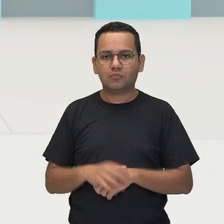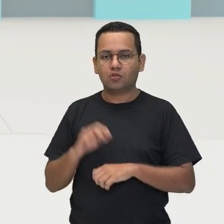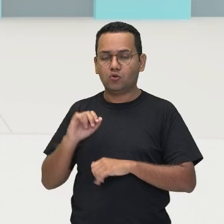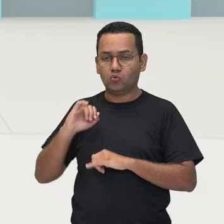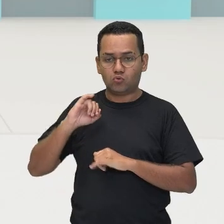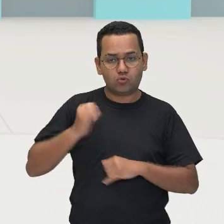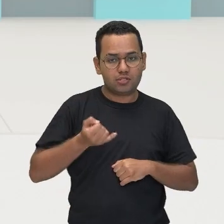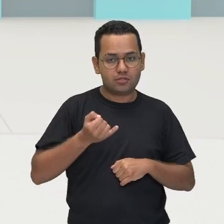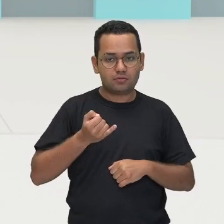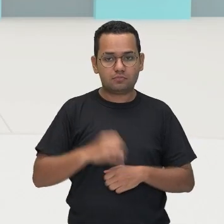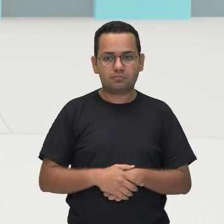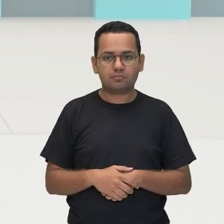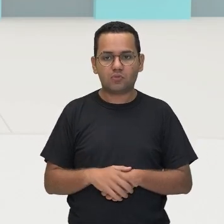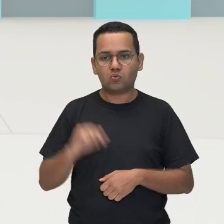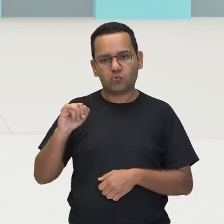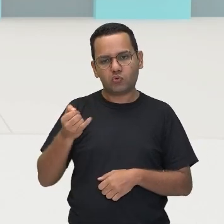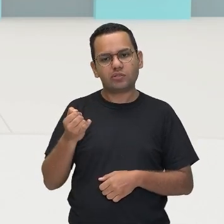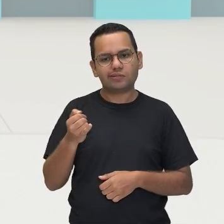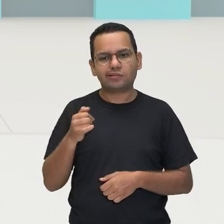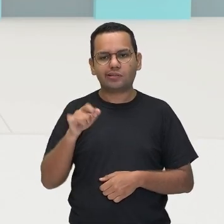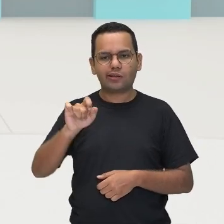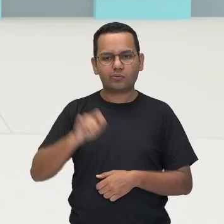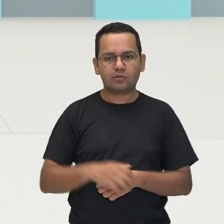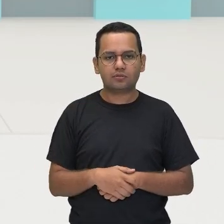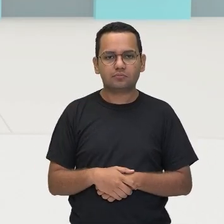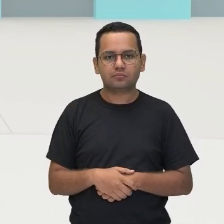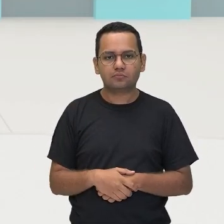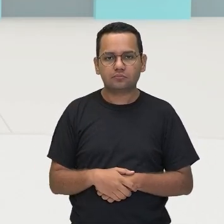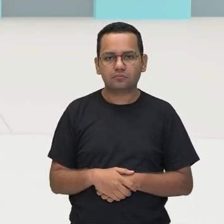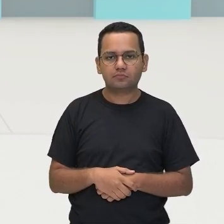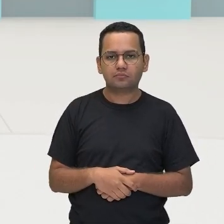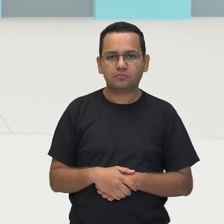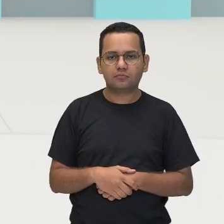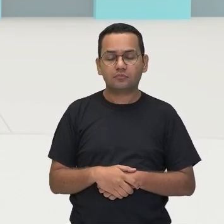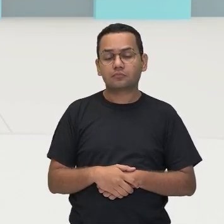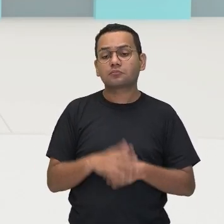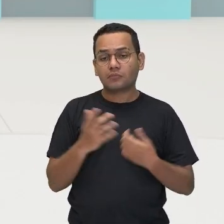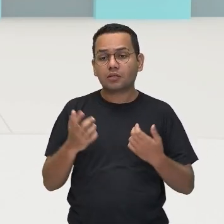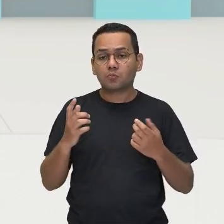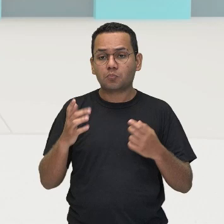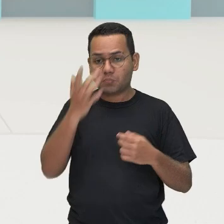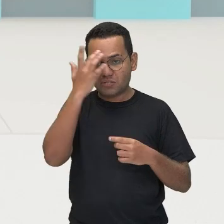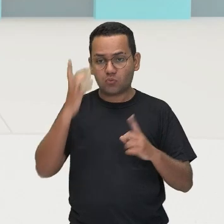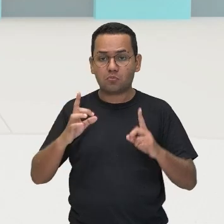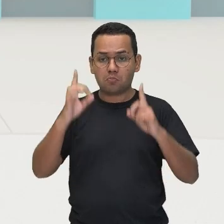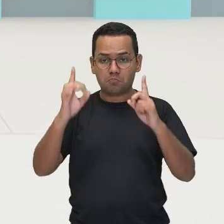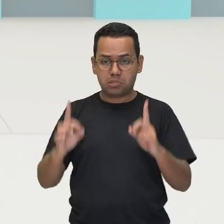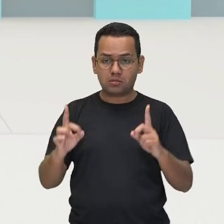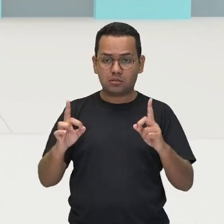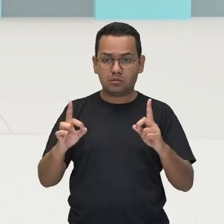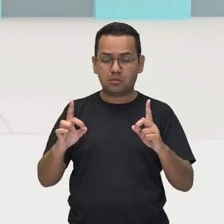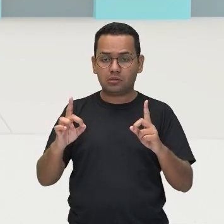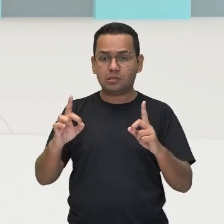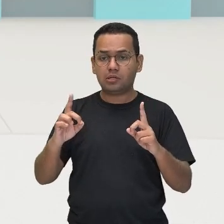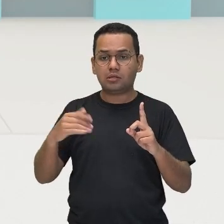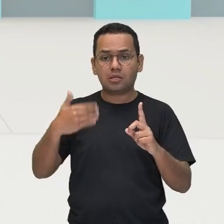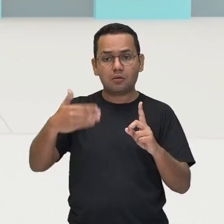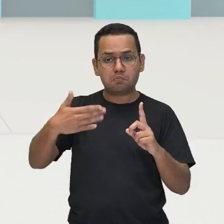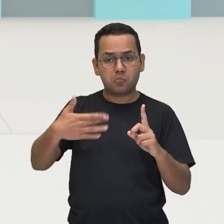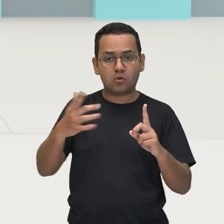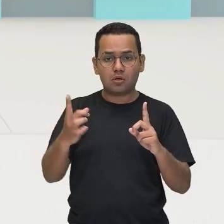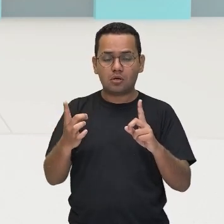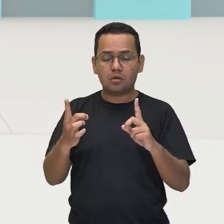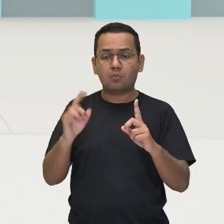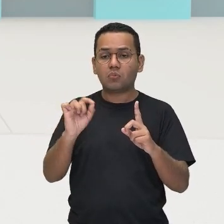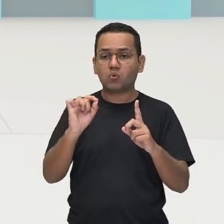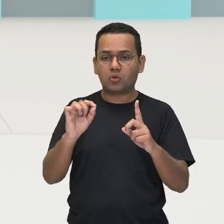essa luta ela vai se iniciar com os lutadores em pé mas tem como intuito levantar o o levar